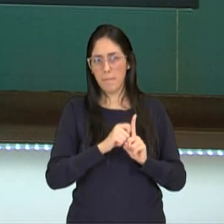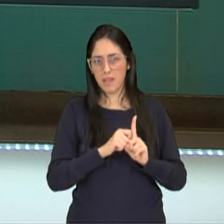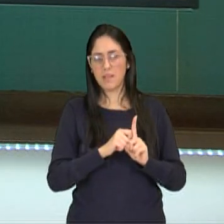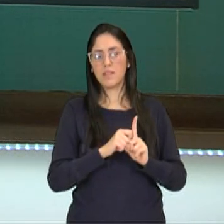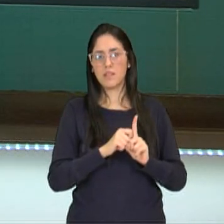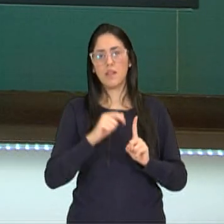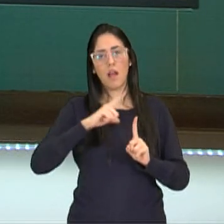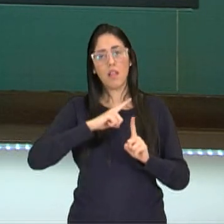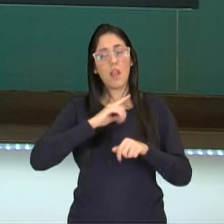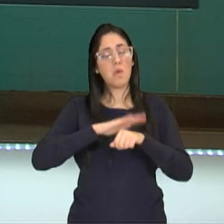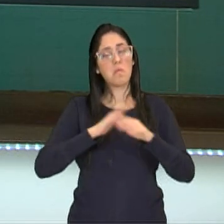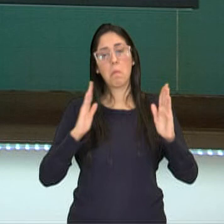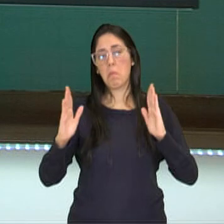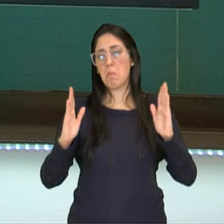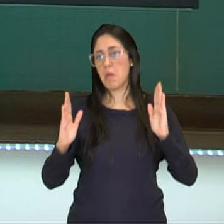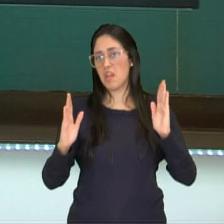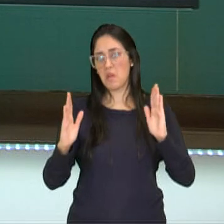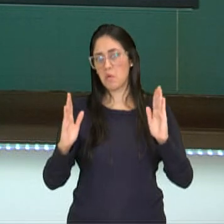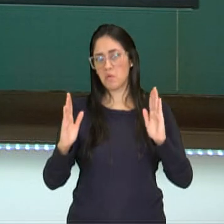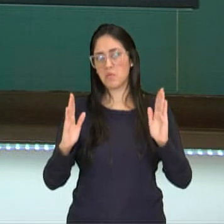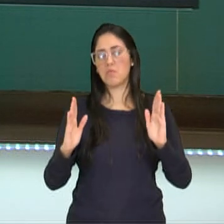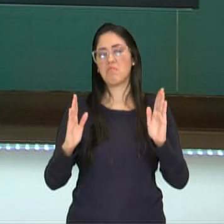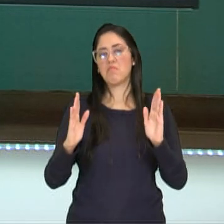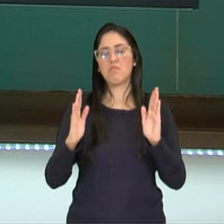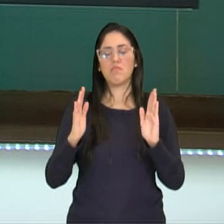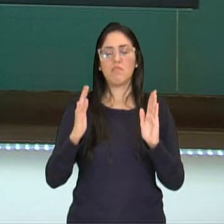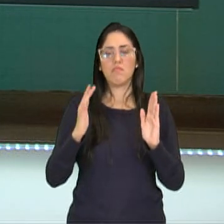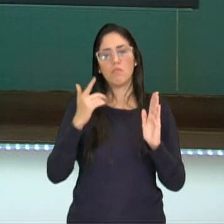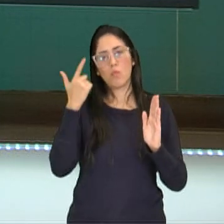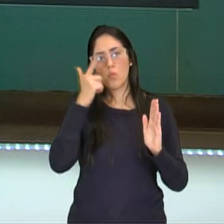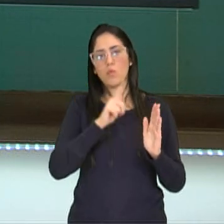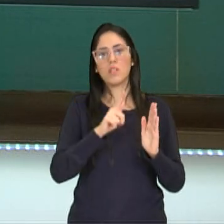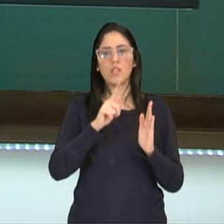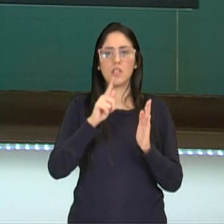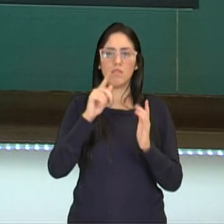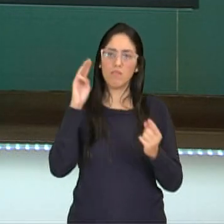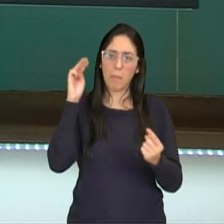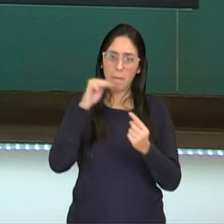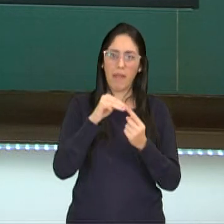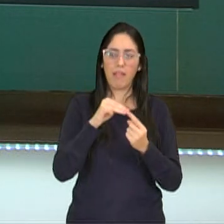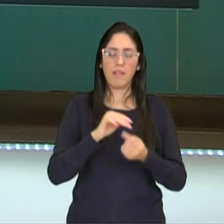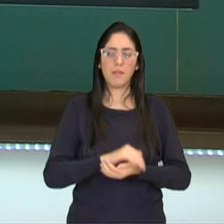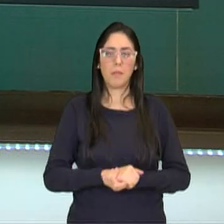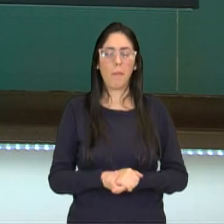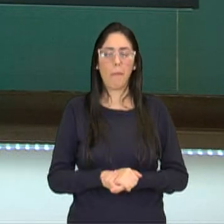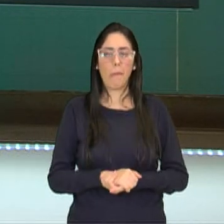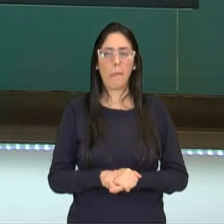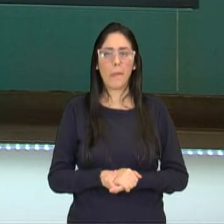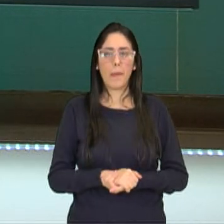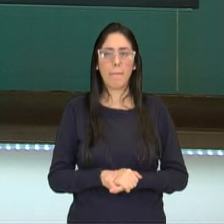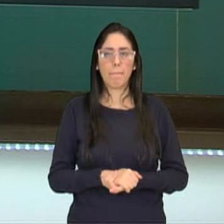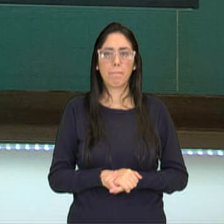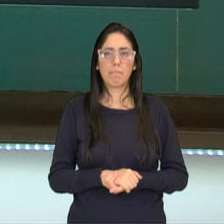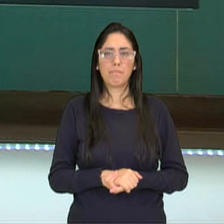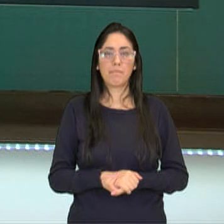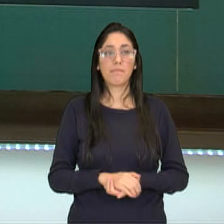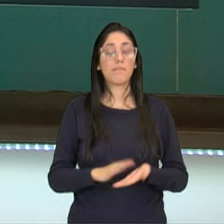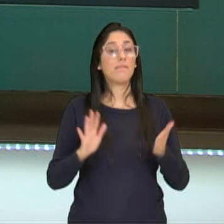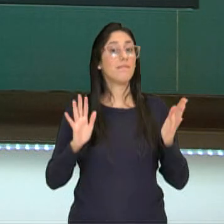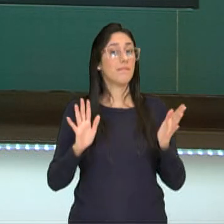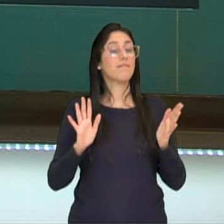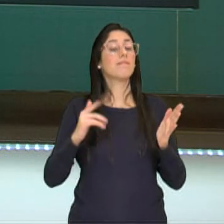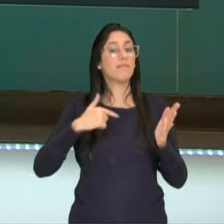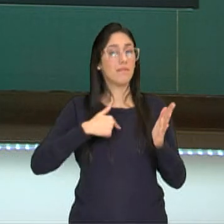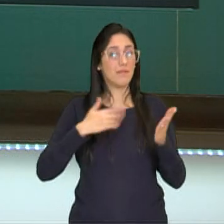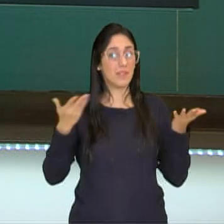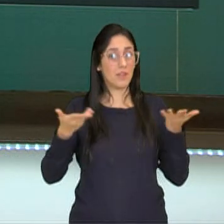que ter um período determinado desse orçamento para atingimento das nossas metas, né? Opa, falei o termo agora que